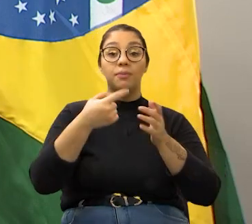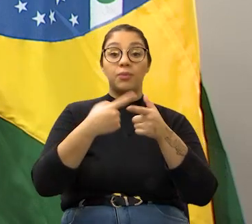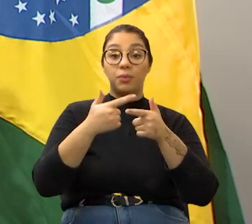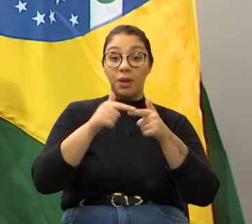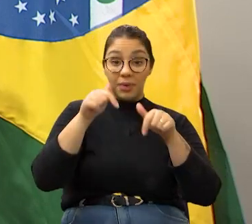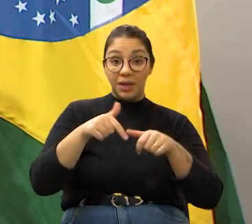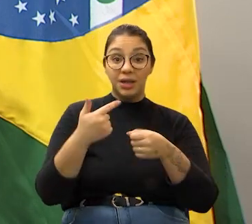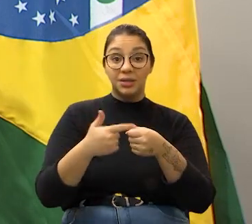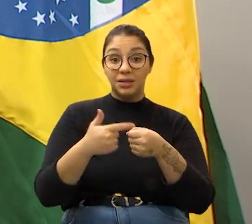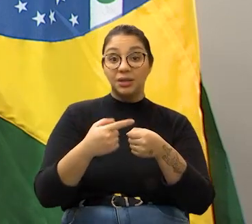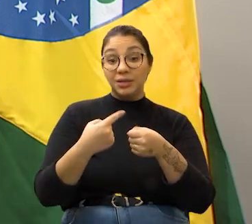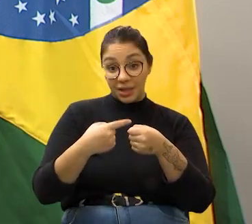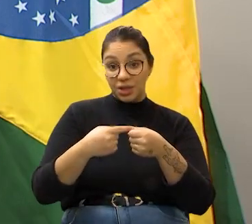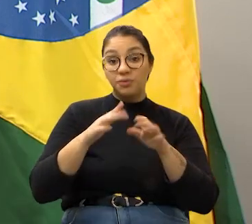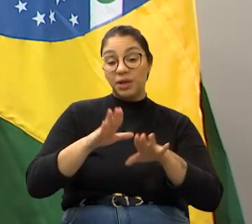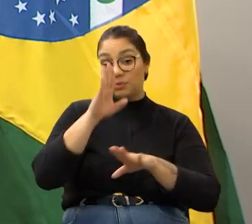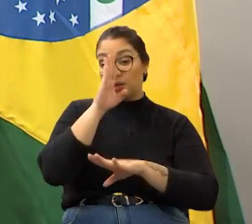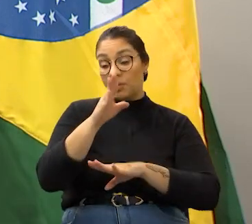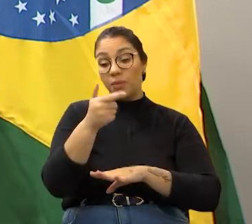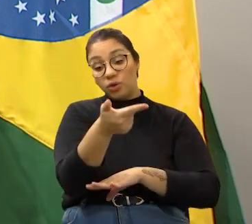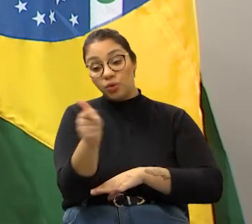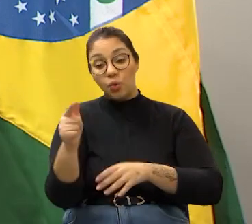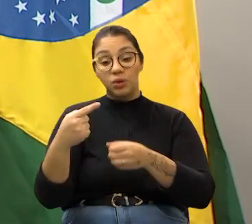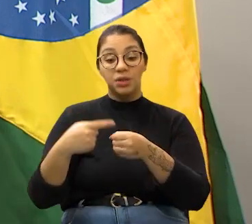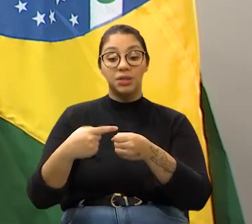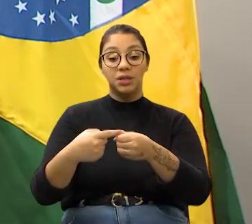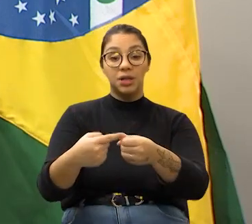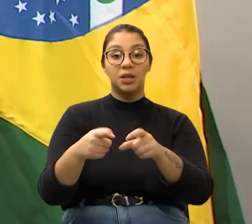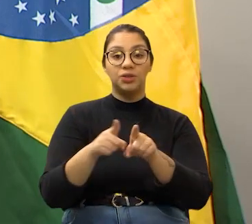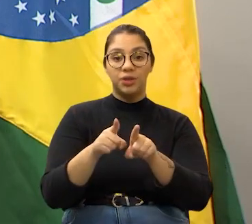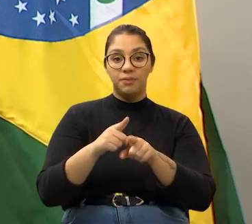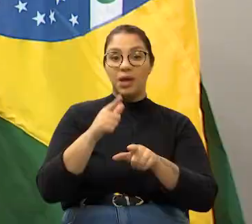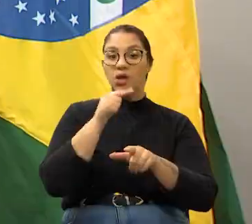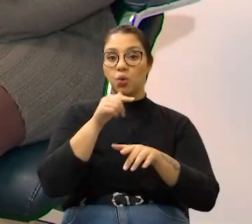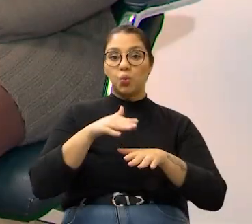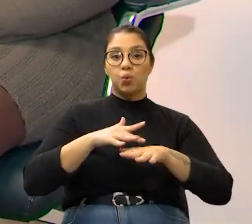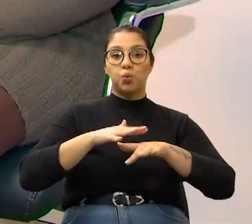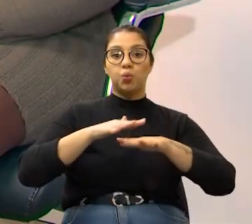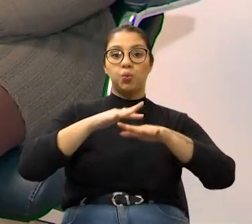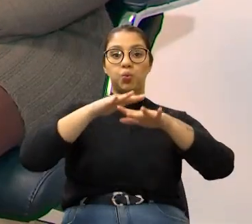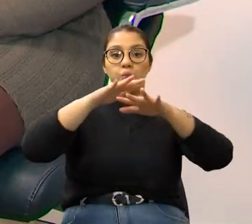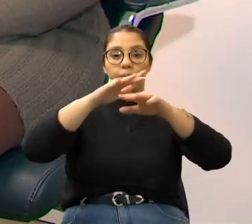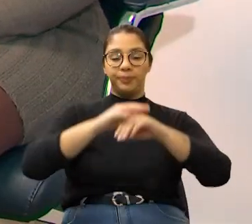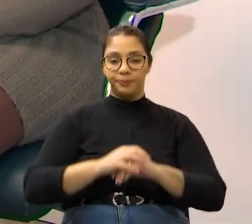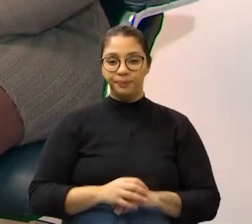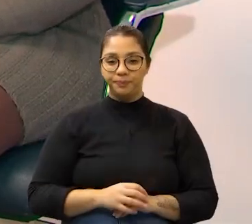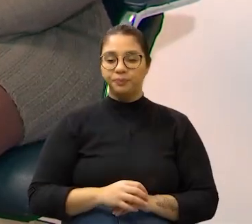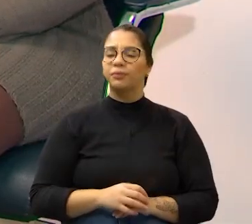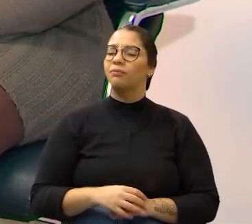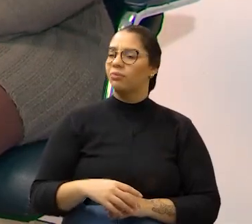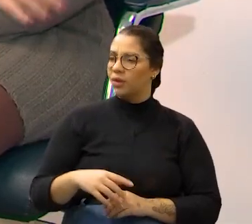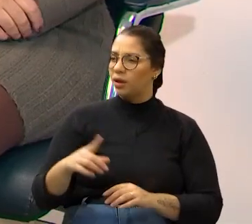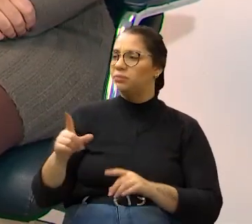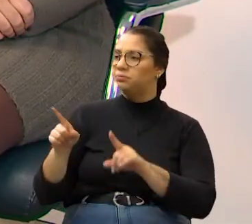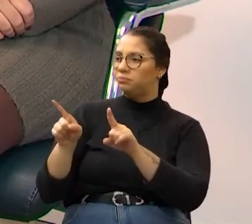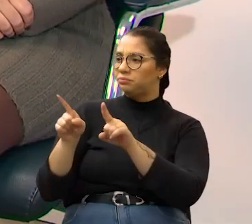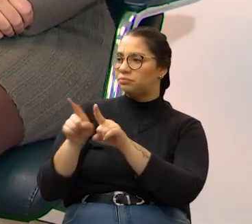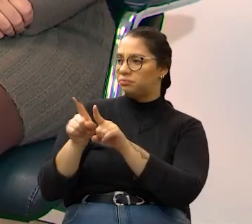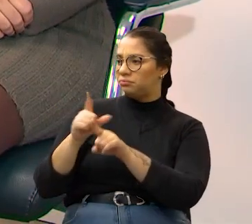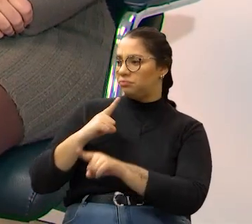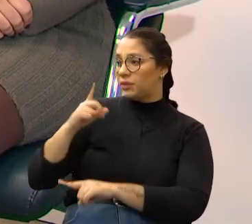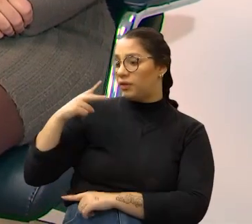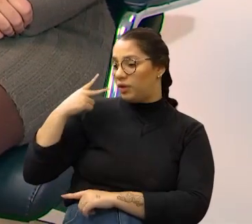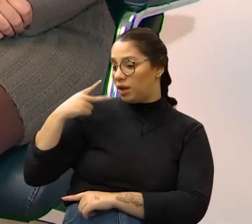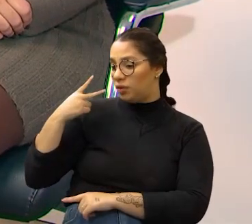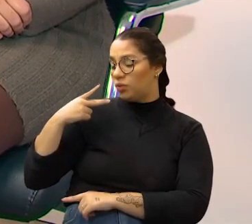nossa cidade, mas principalmente nas outras cidades abaixo do rio Capivari. E além também de vereadores aqui